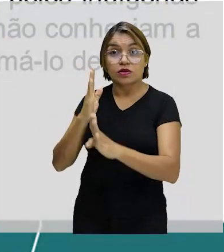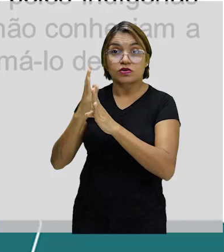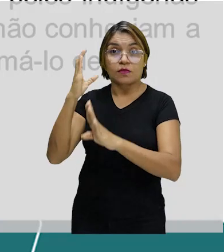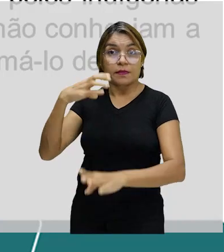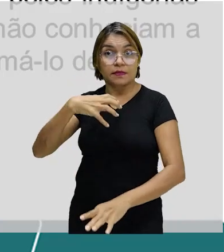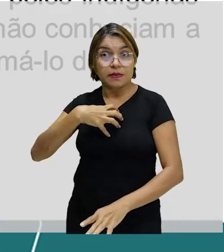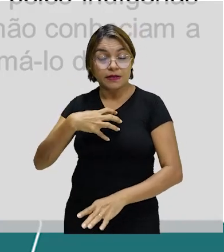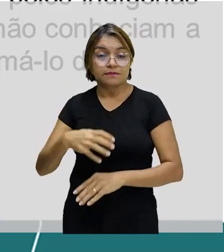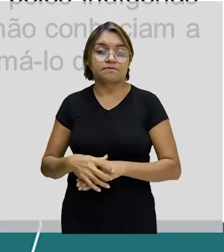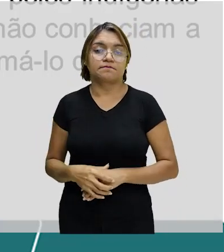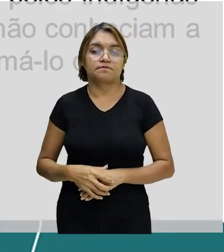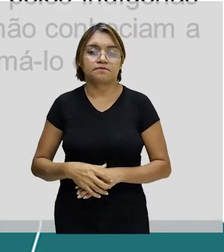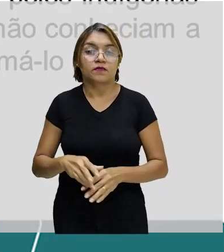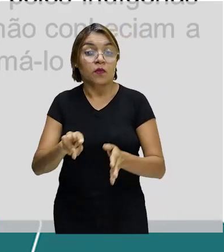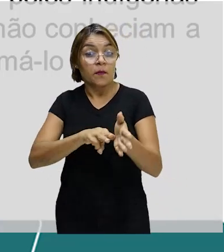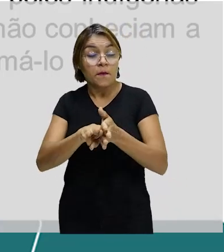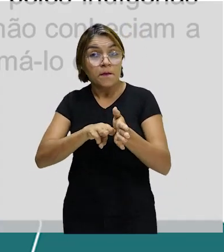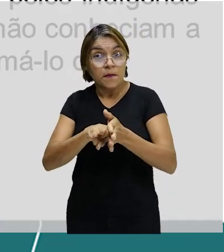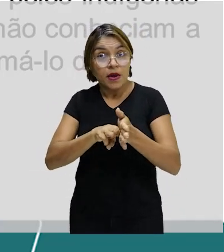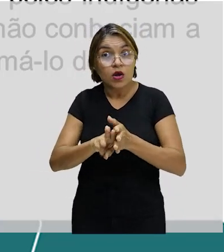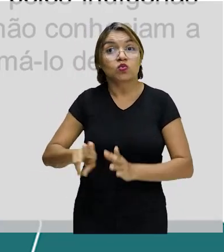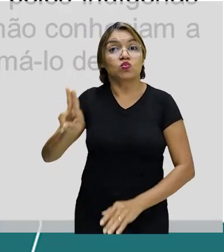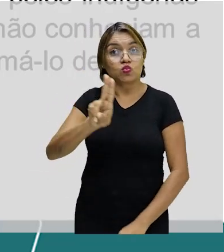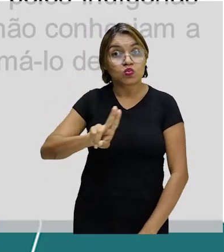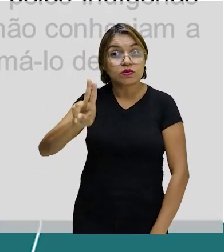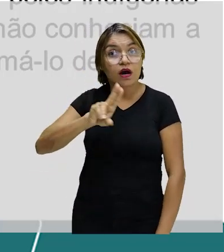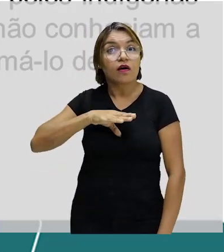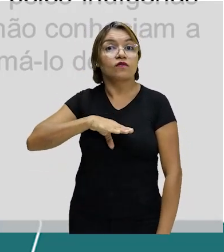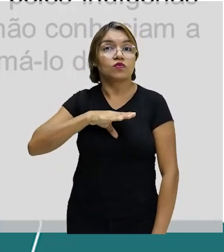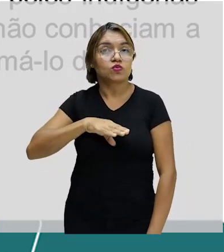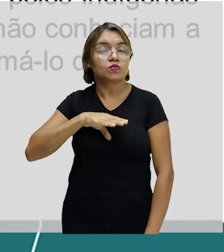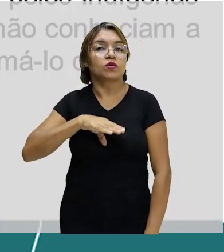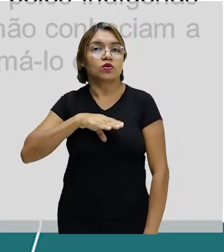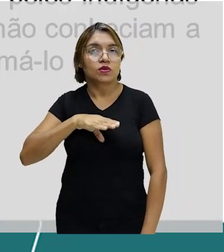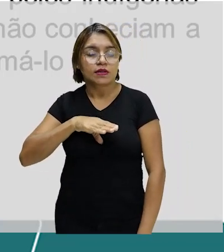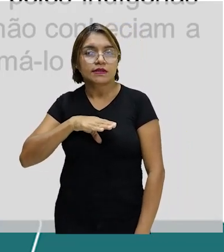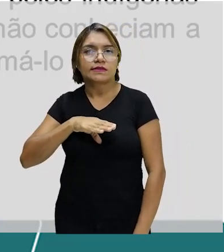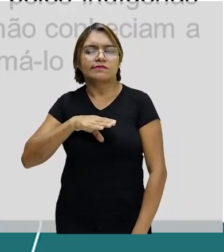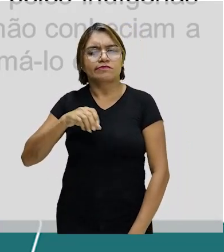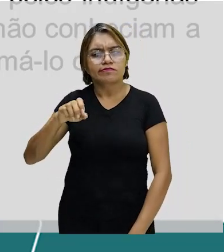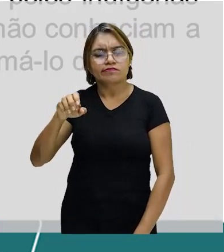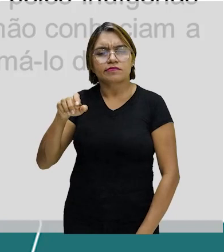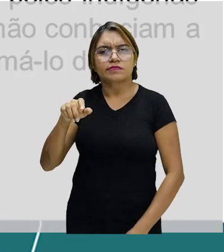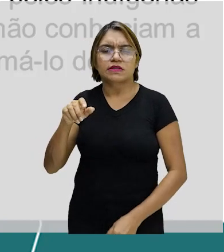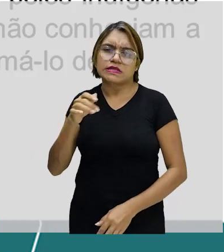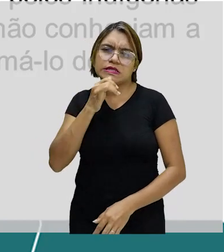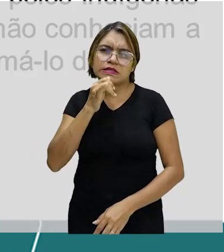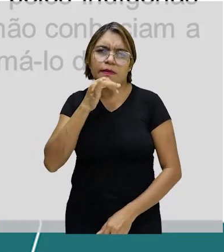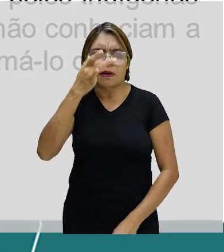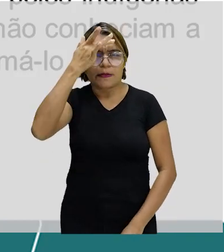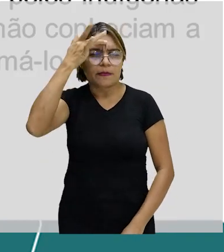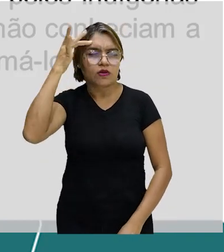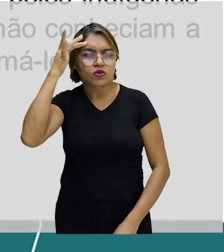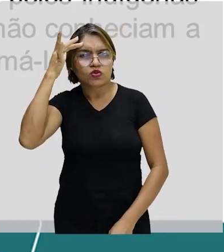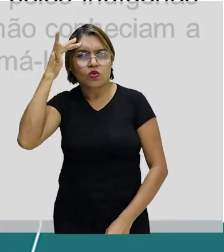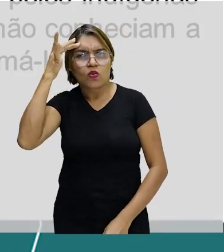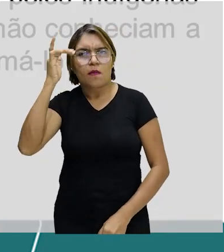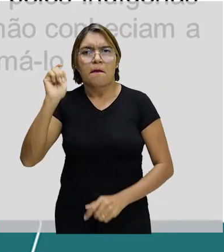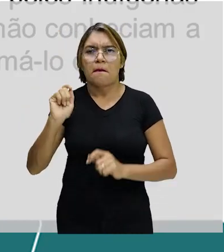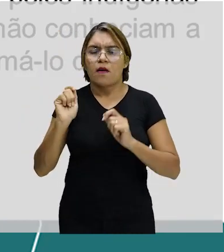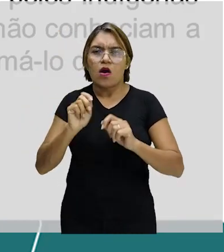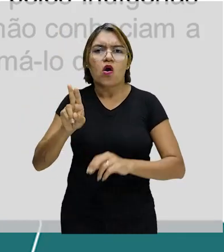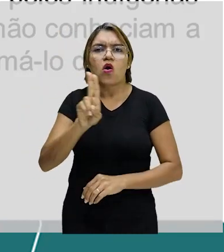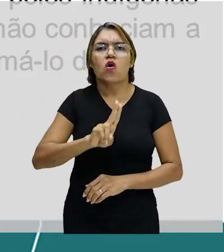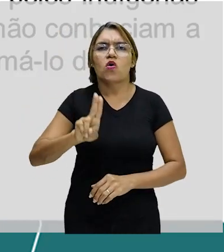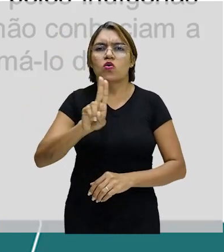Esse método era muito usado pelos portugueses na costa africana, com o intuito de que o indivíduo pudesse servir de ponte entre os portugueses e